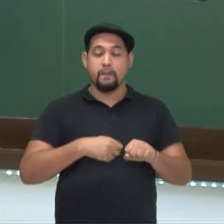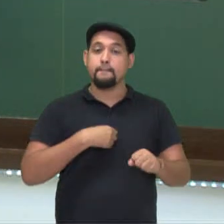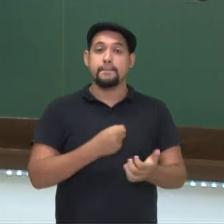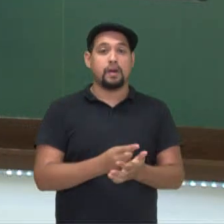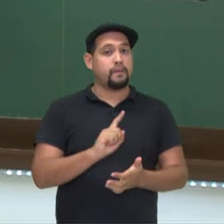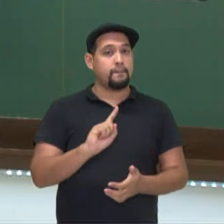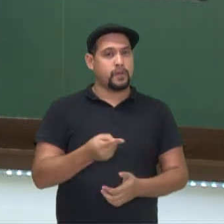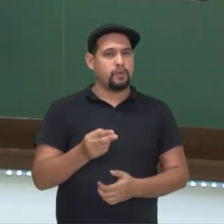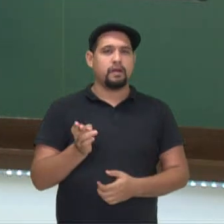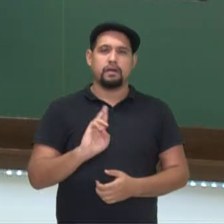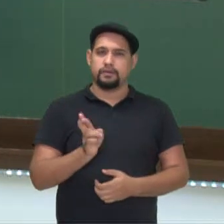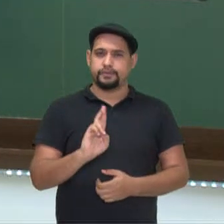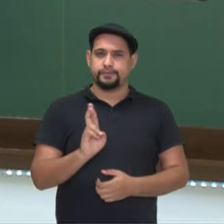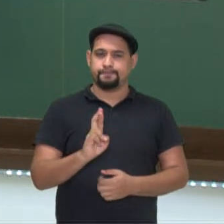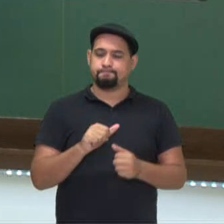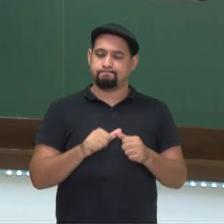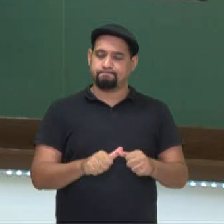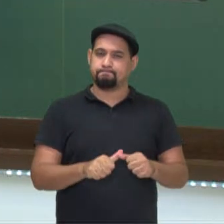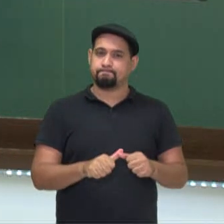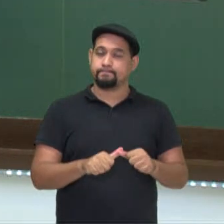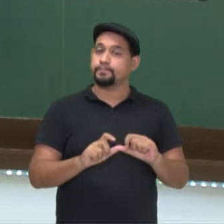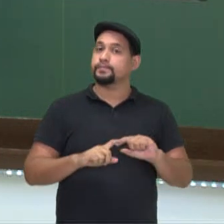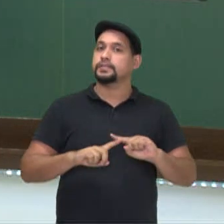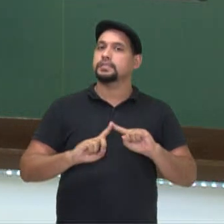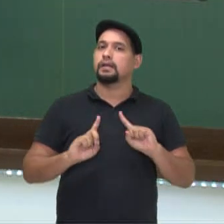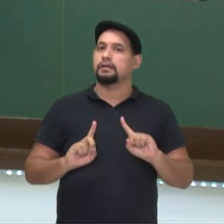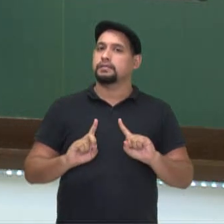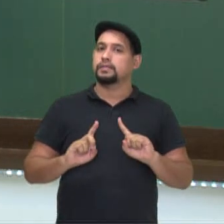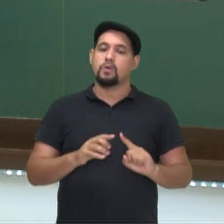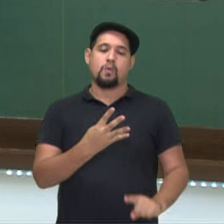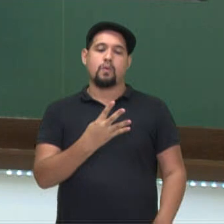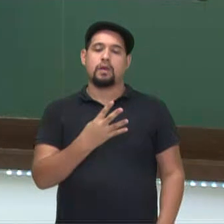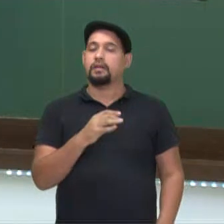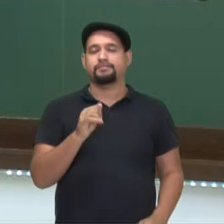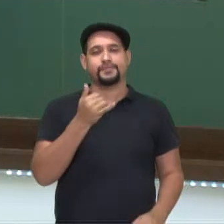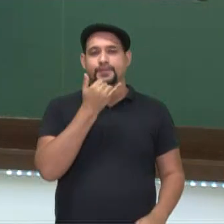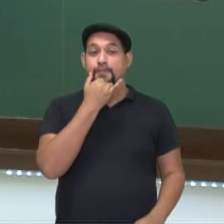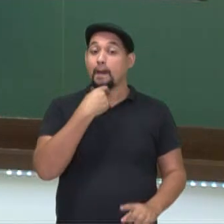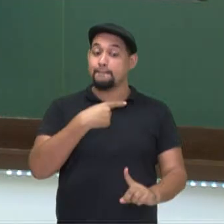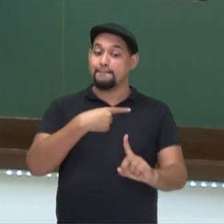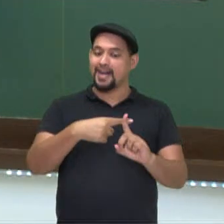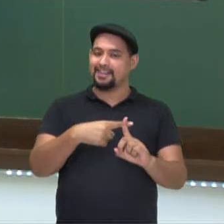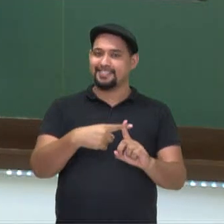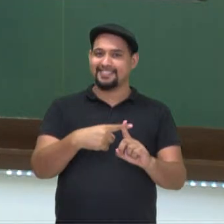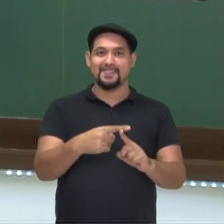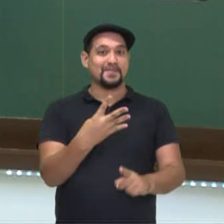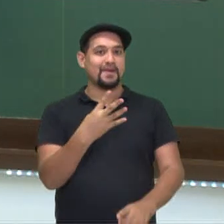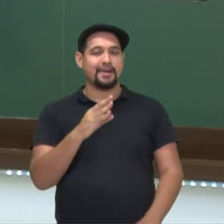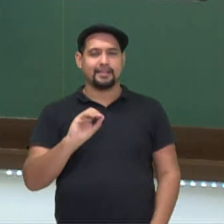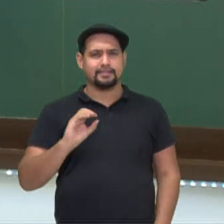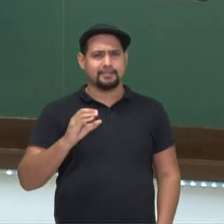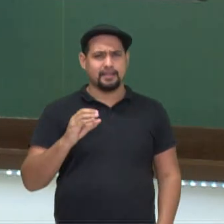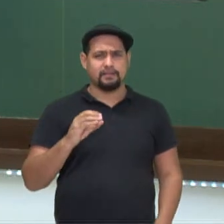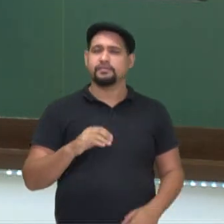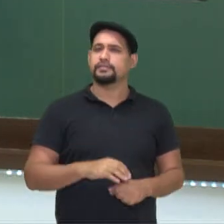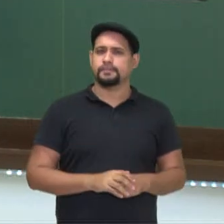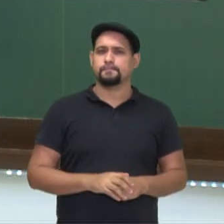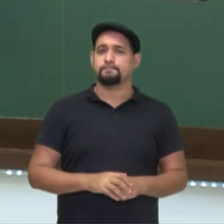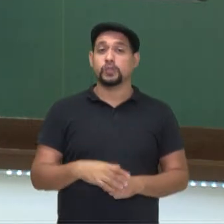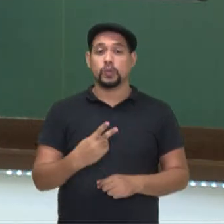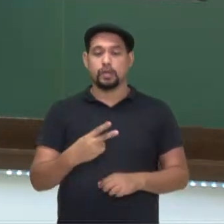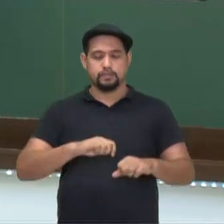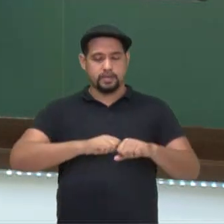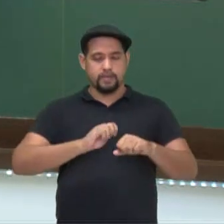1.000, que é fixo, mais 40 centavos por parafuso. Então, um parafuso é 40 centavos,